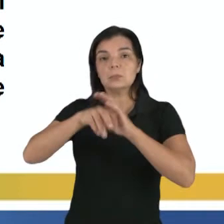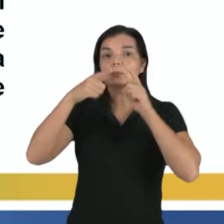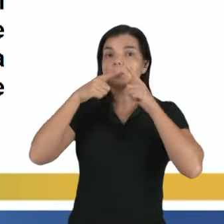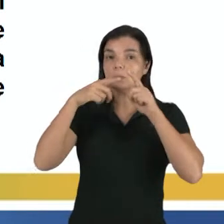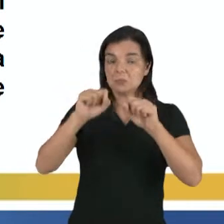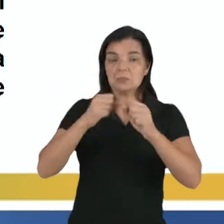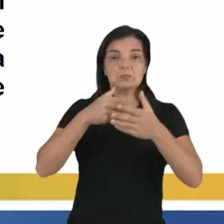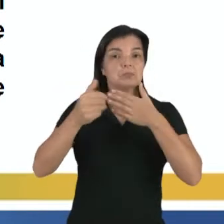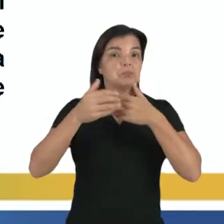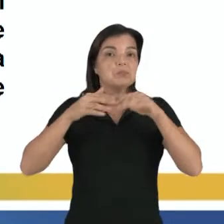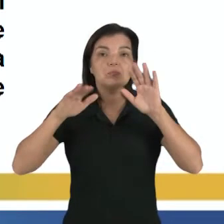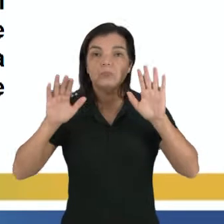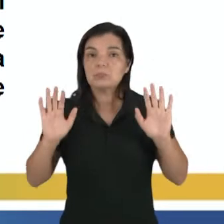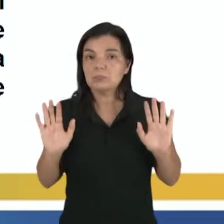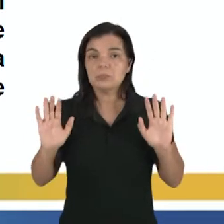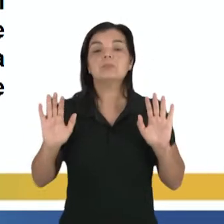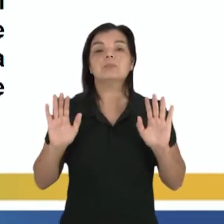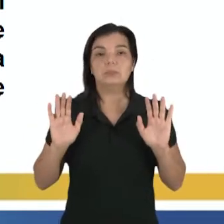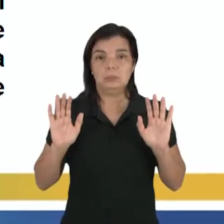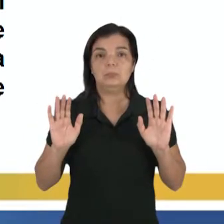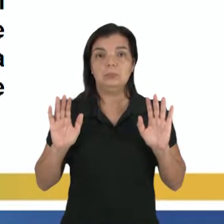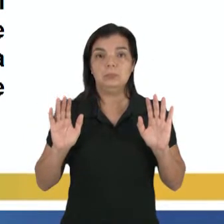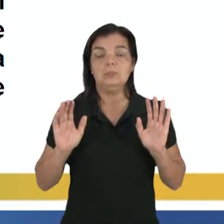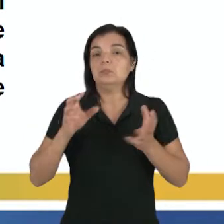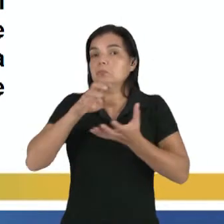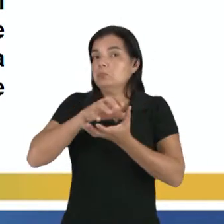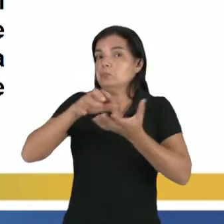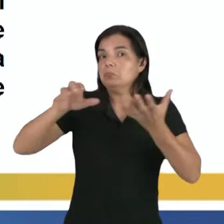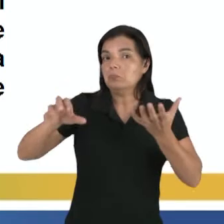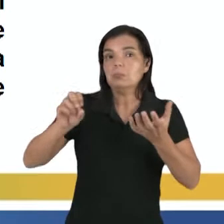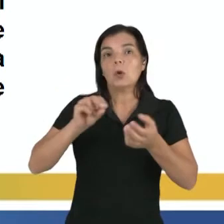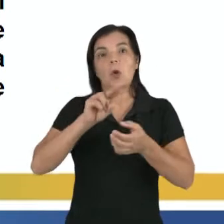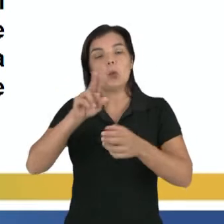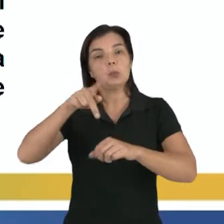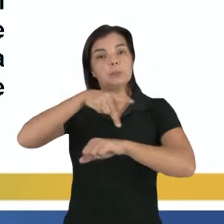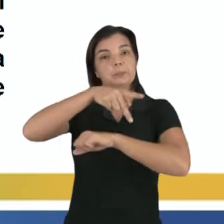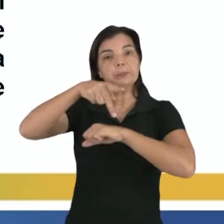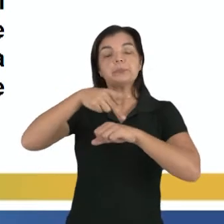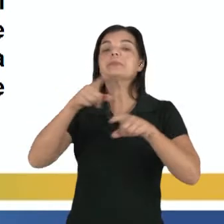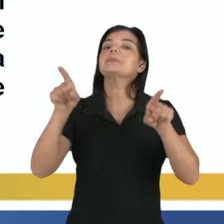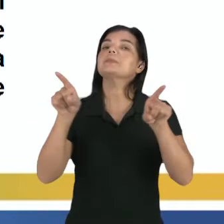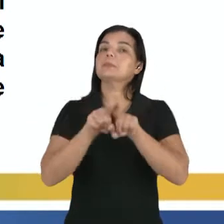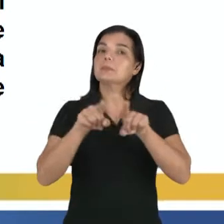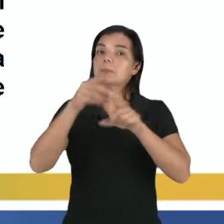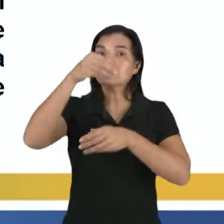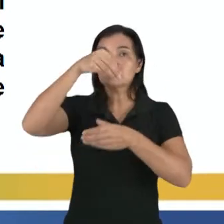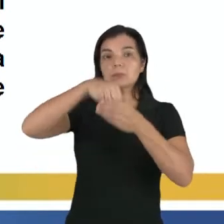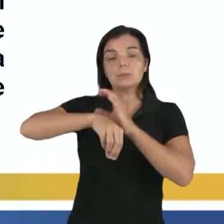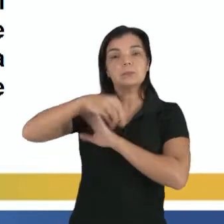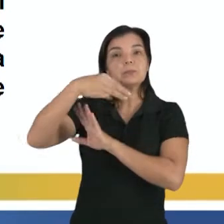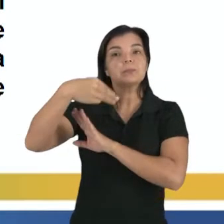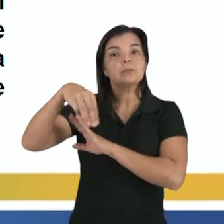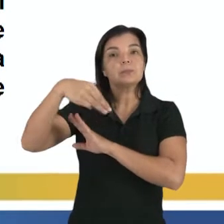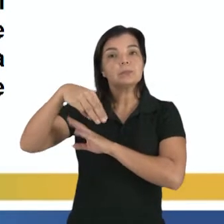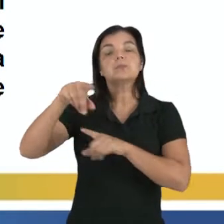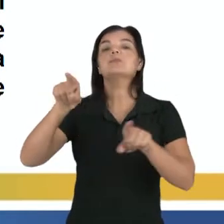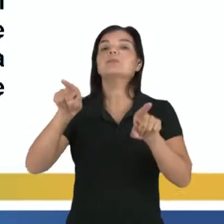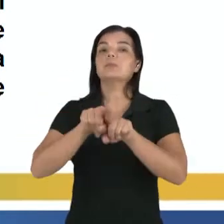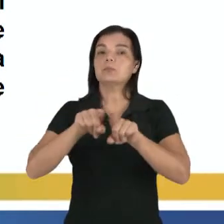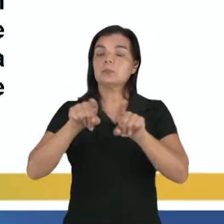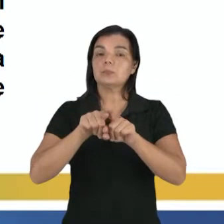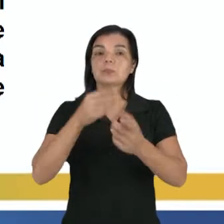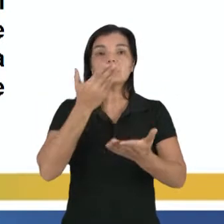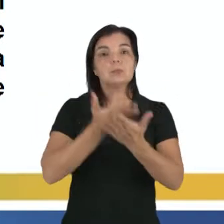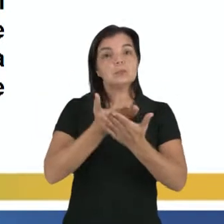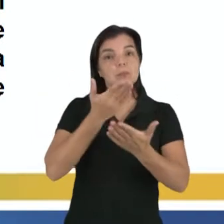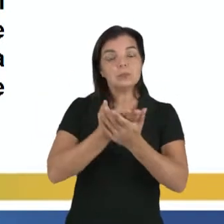não importa qual é o continente ou o país, e ela também vai estar dentro da matemática, porque a